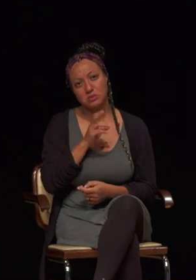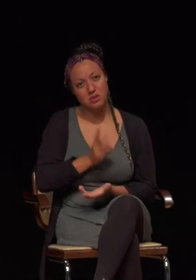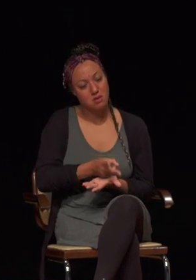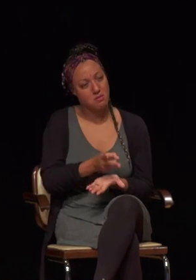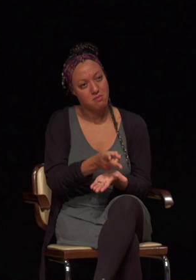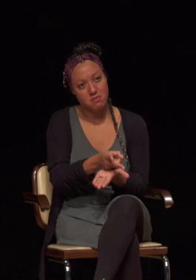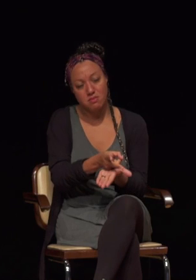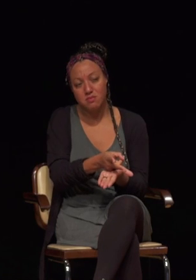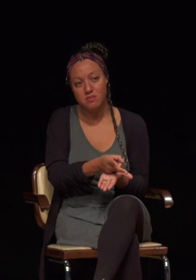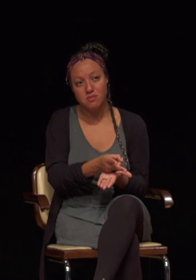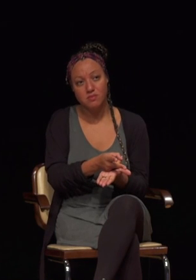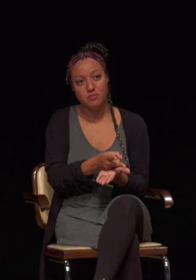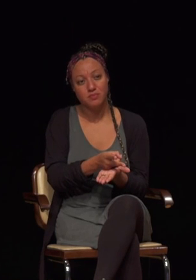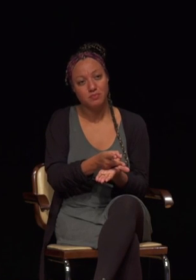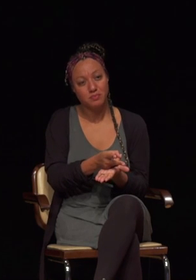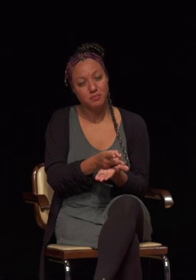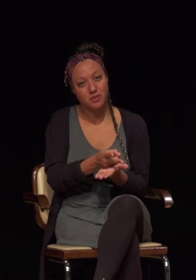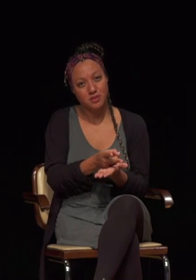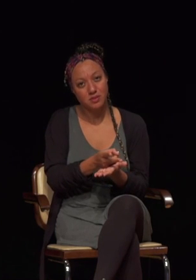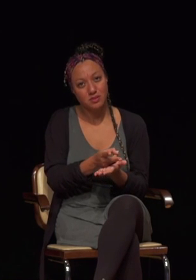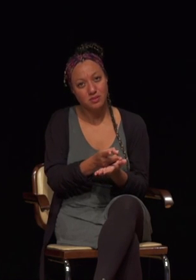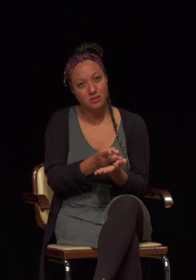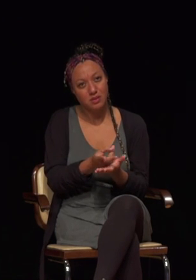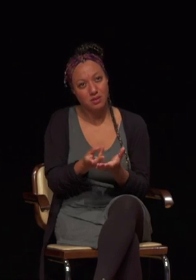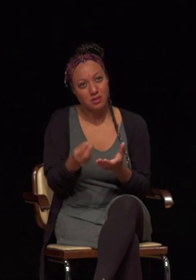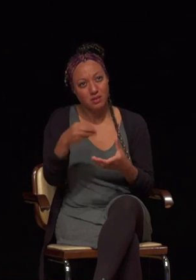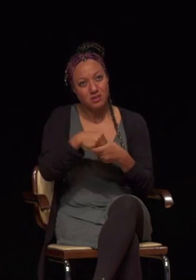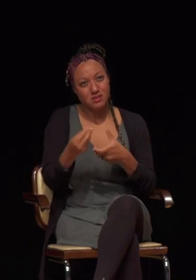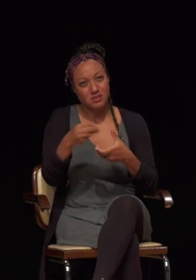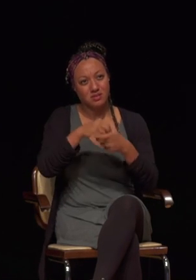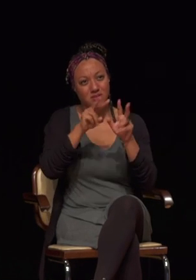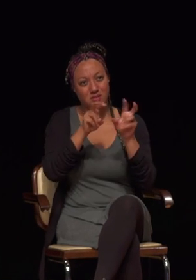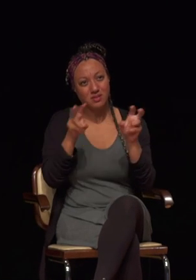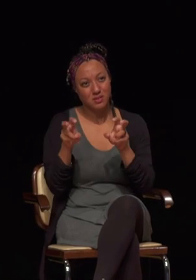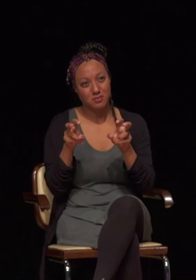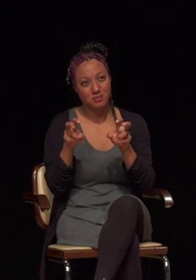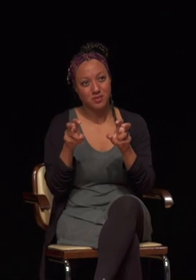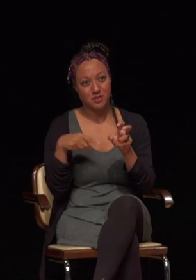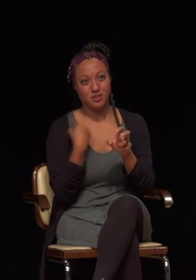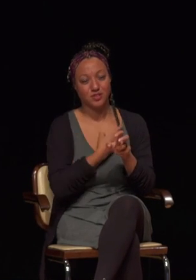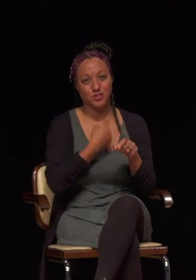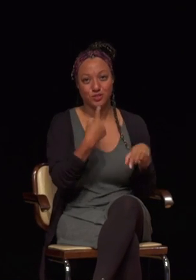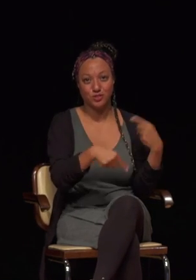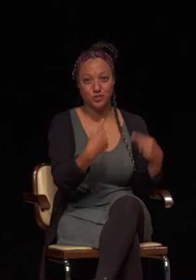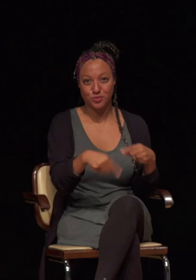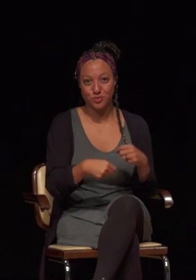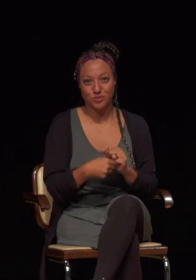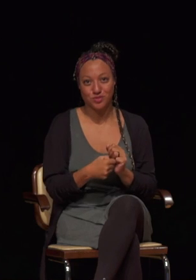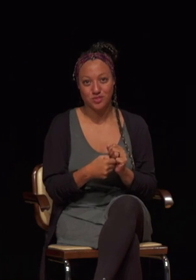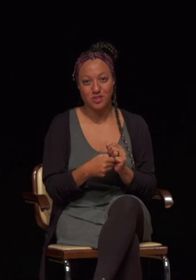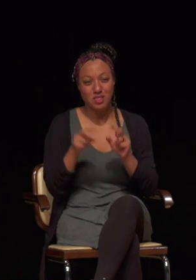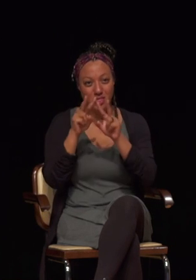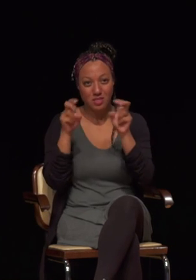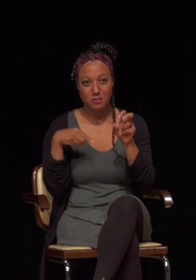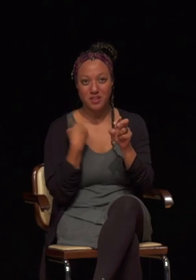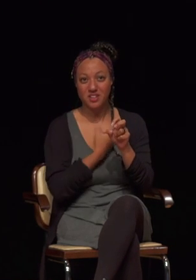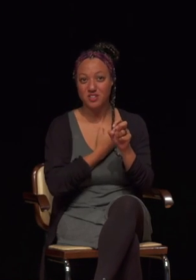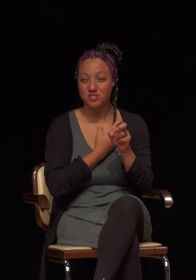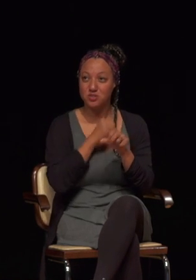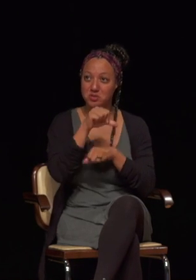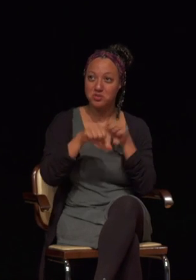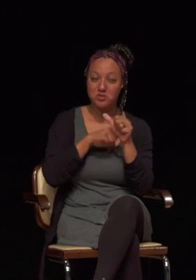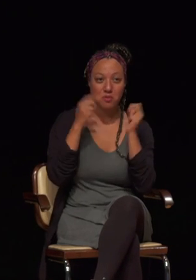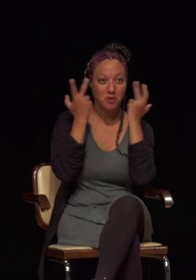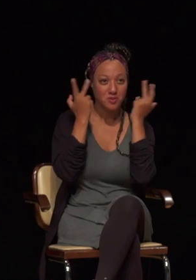insistentemente vão introduzindo temas que viram temas da nossa agenda né que a gente naturaliza com se